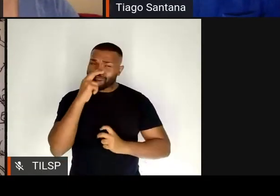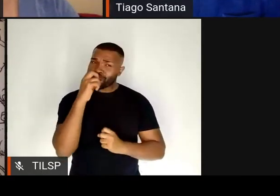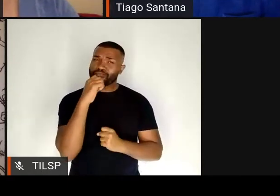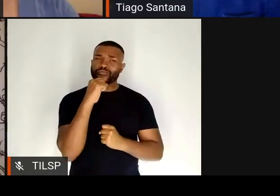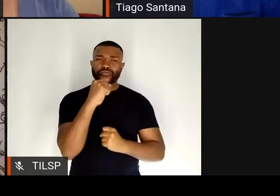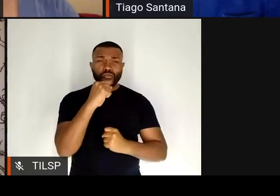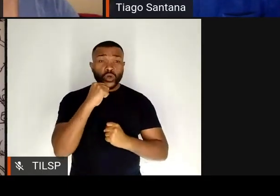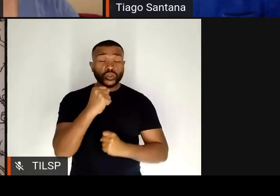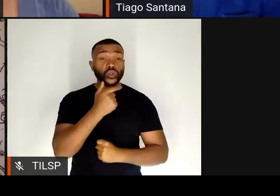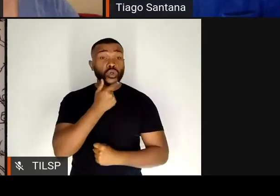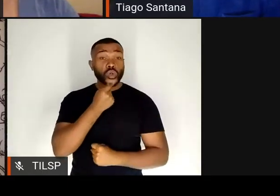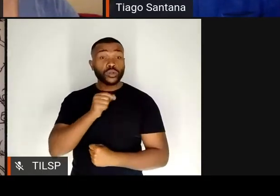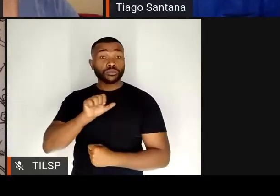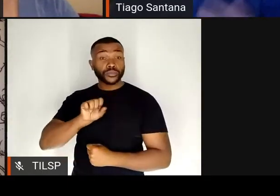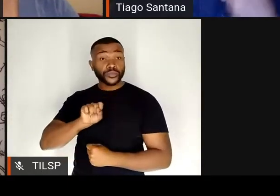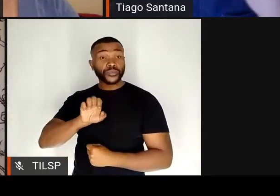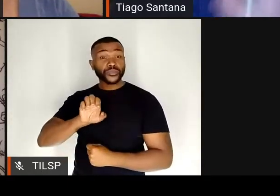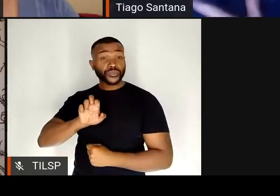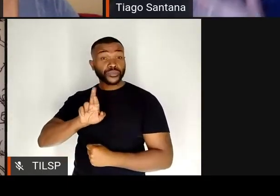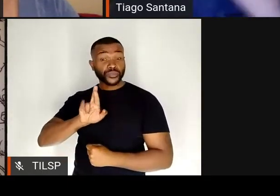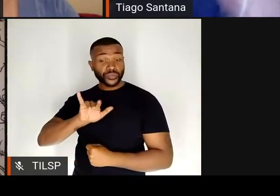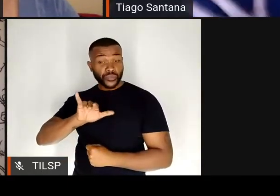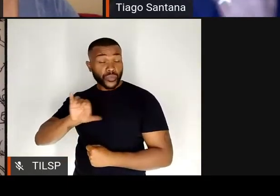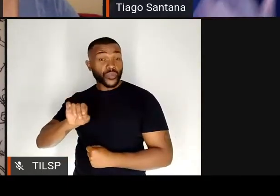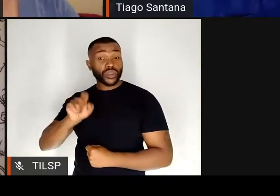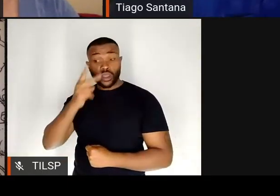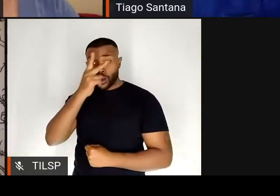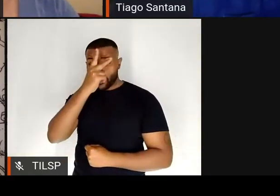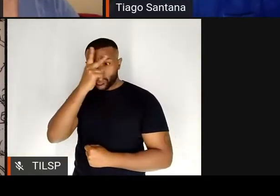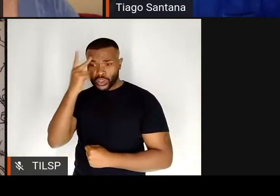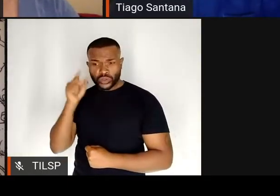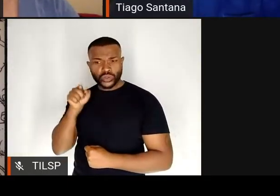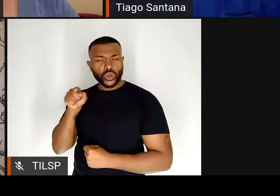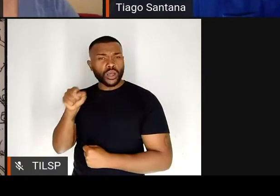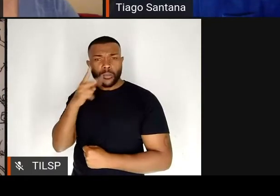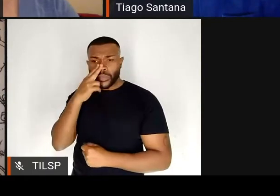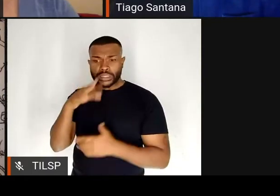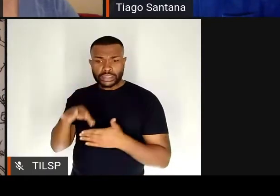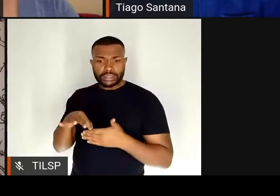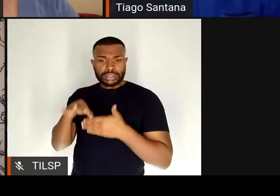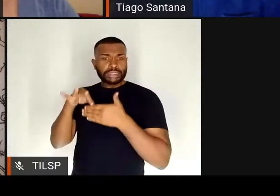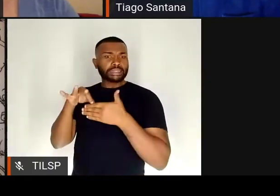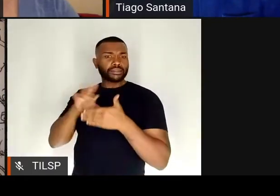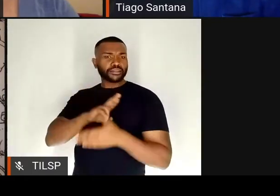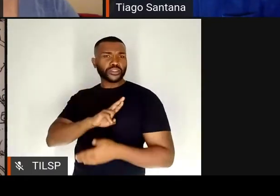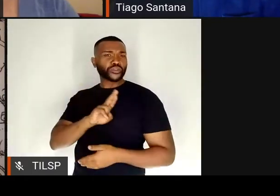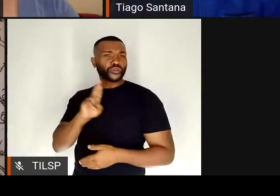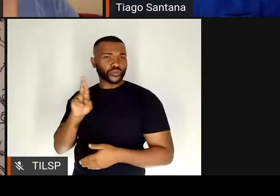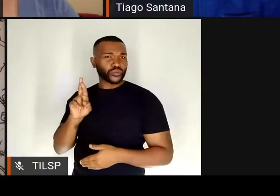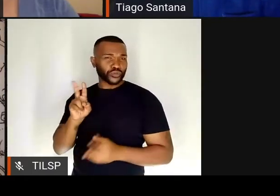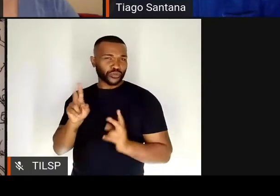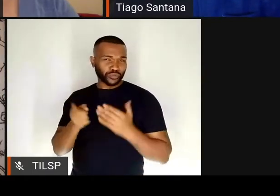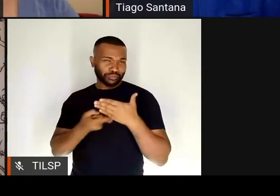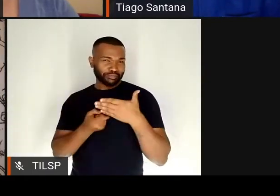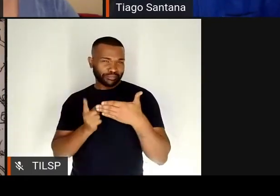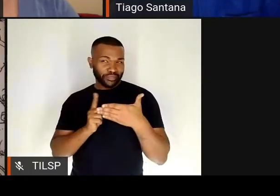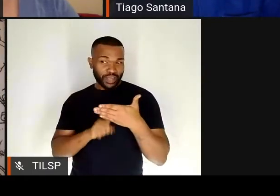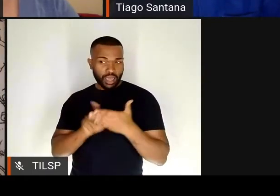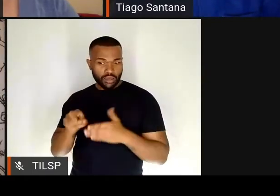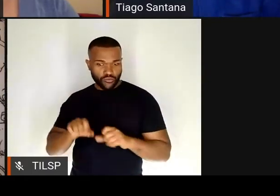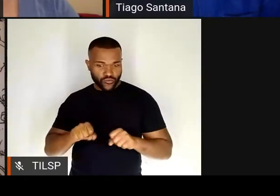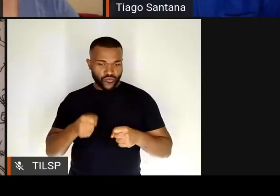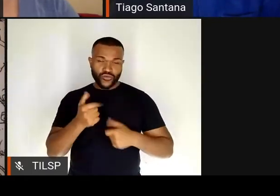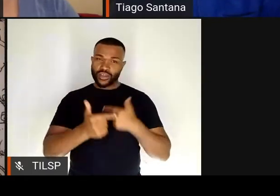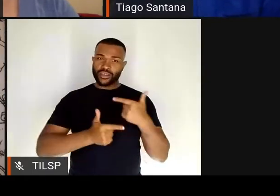Sérgio falava em sacerdócio, né? Um cara que se dedicou, assim, de forma muito intensa esse trabalho. E, ao mesmo